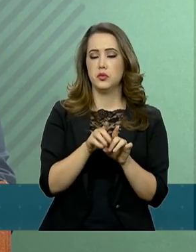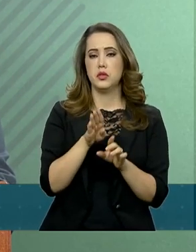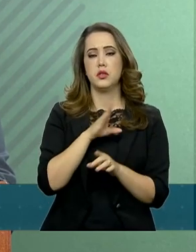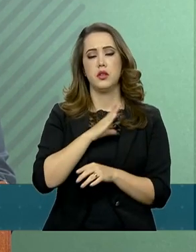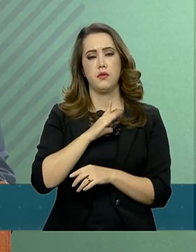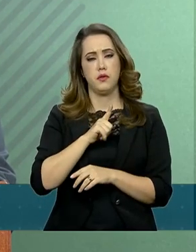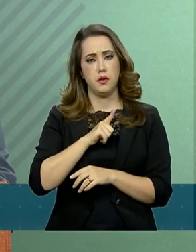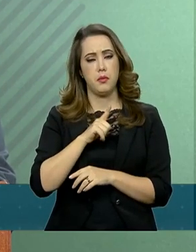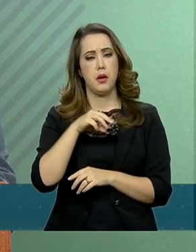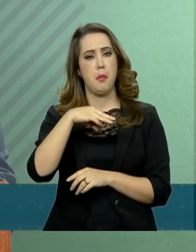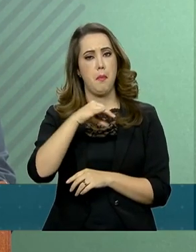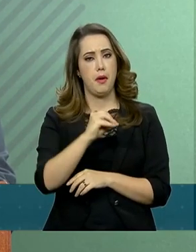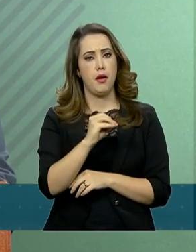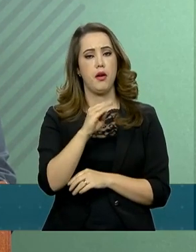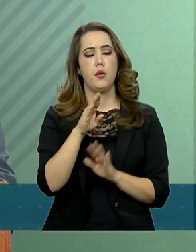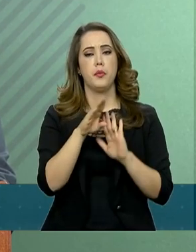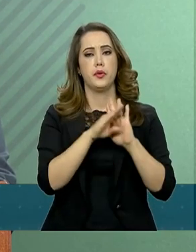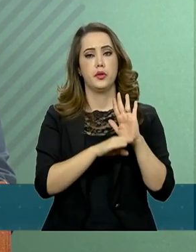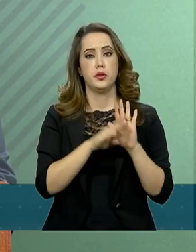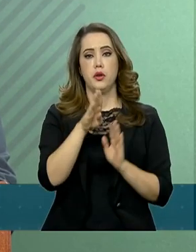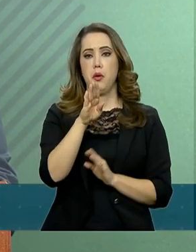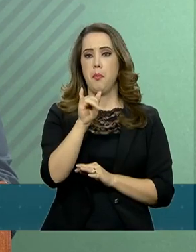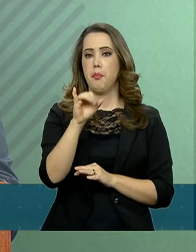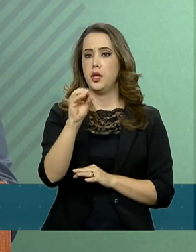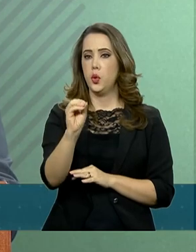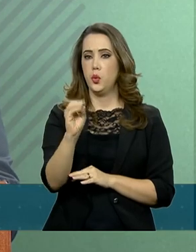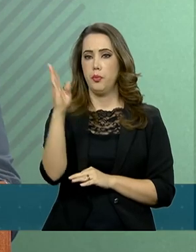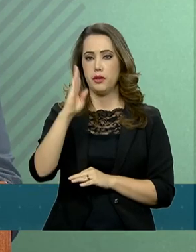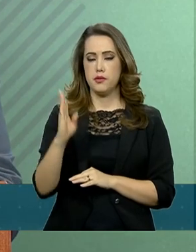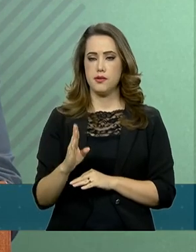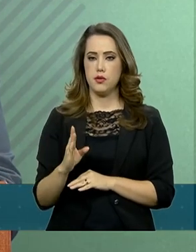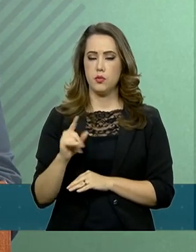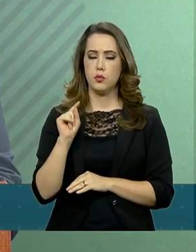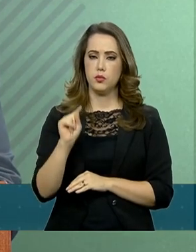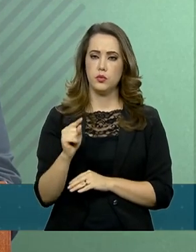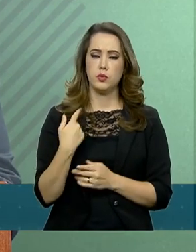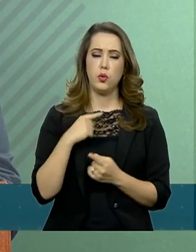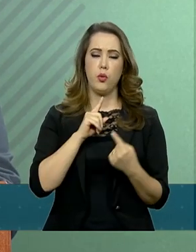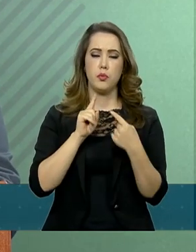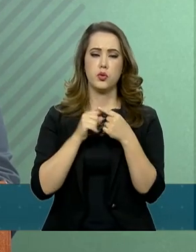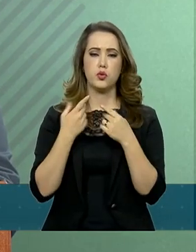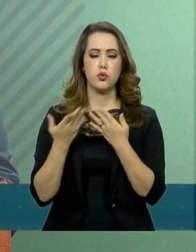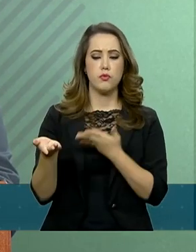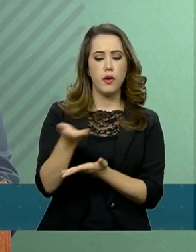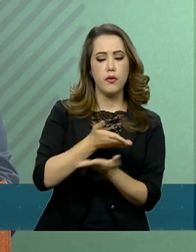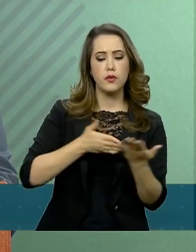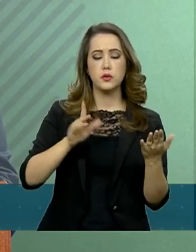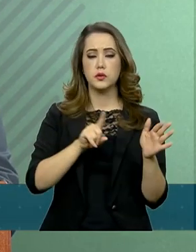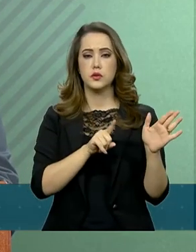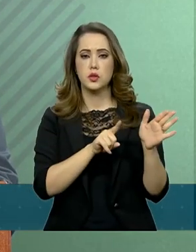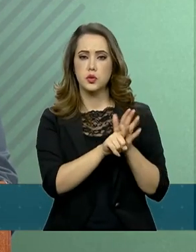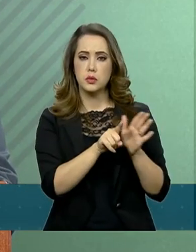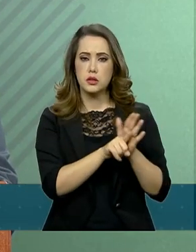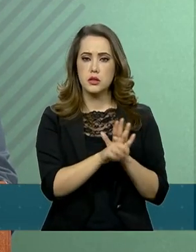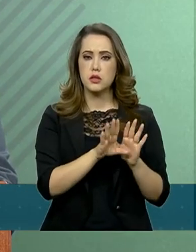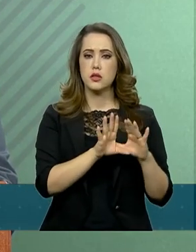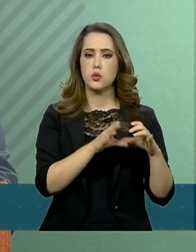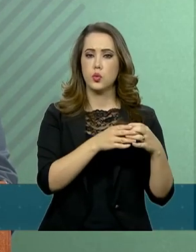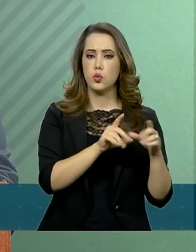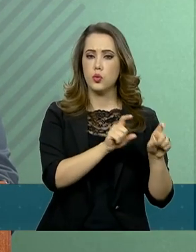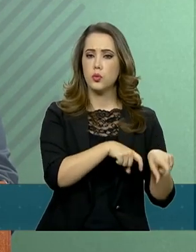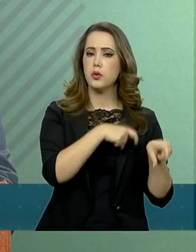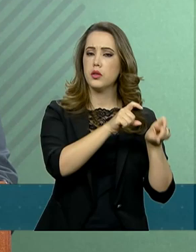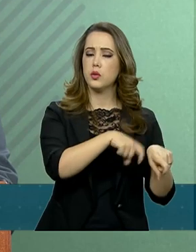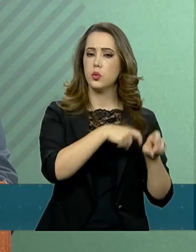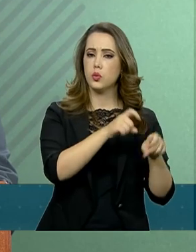brasil sócio biodiversidade e prevê o envolvimento de pequenos produtores rurais